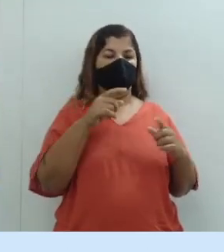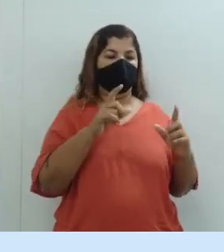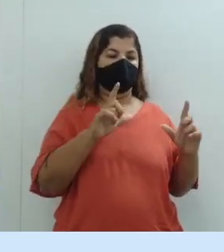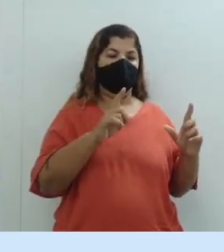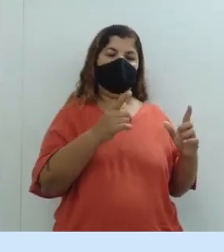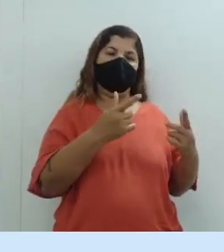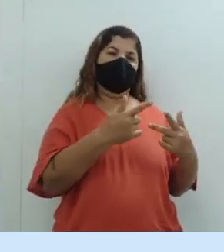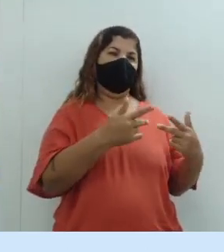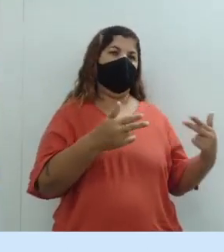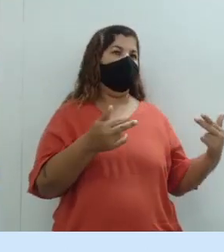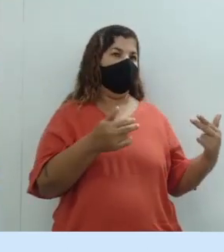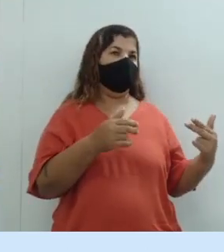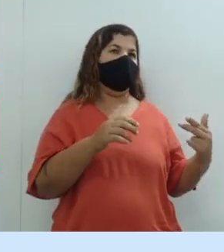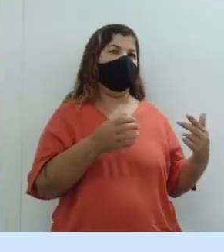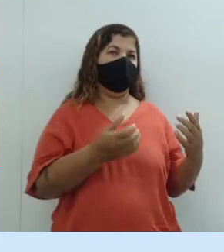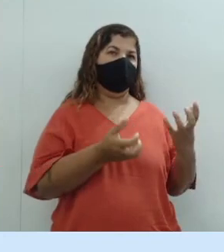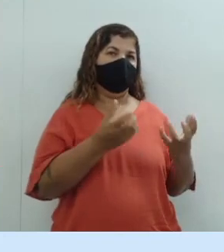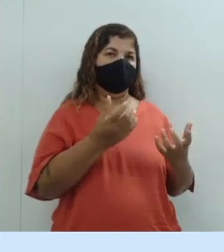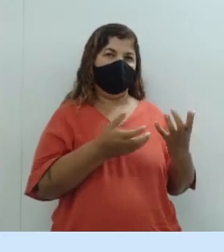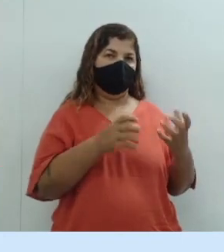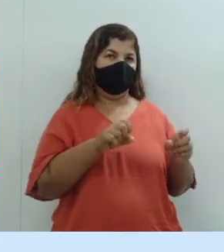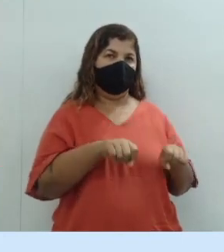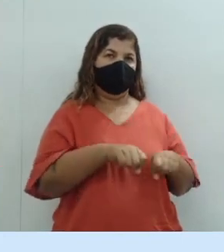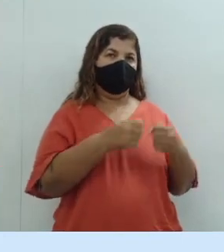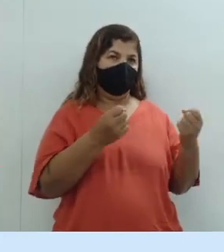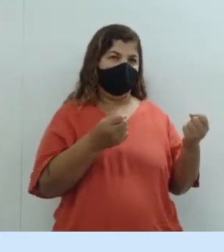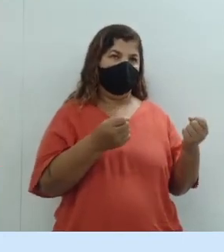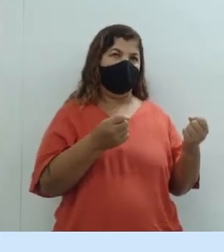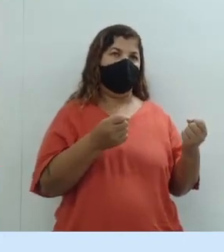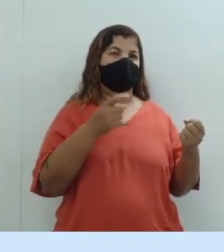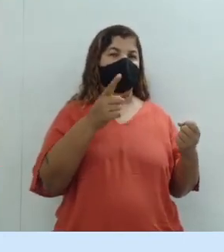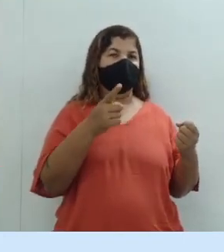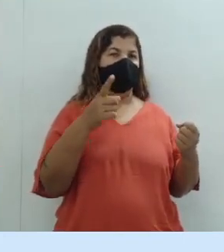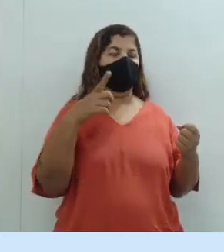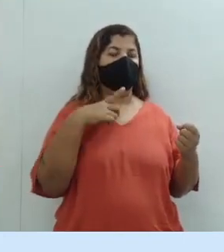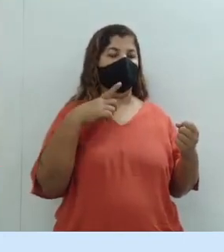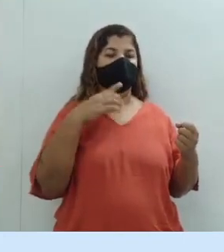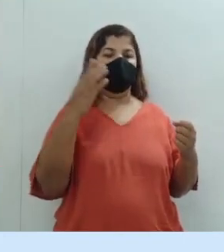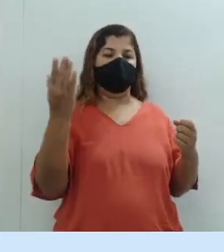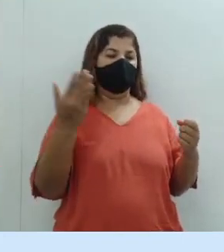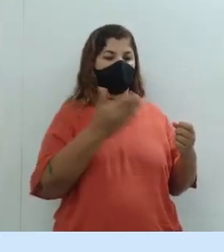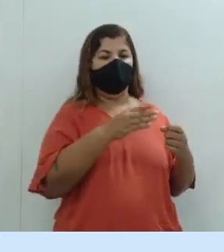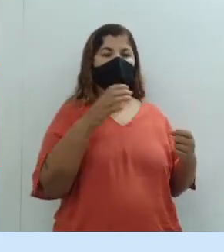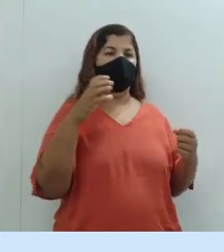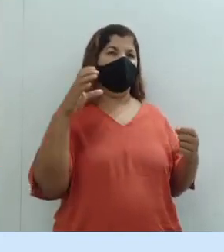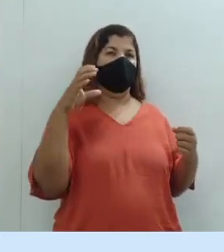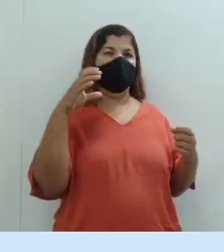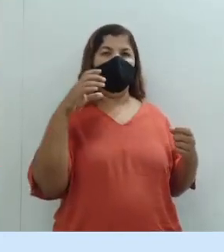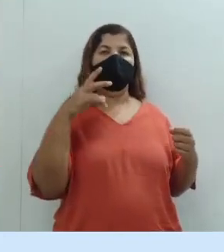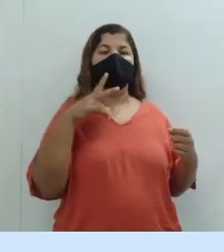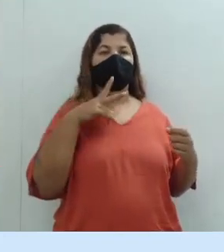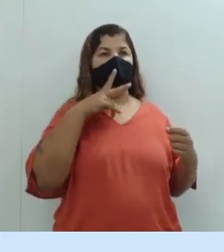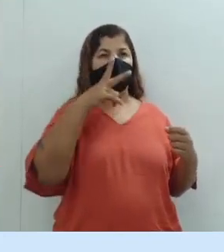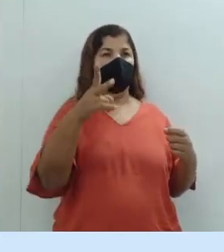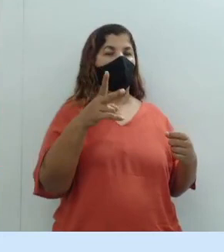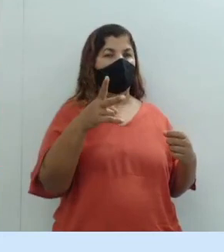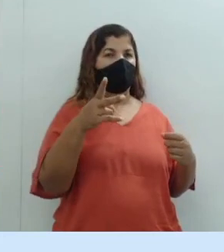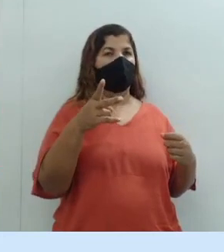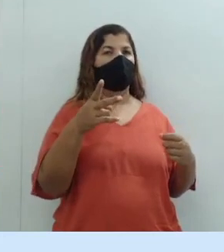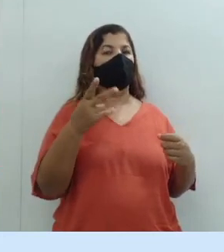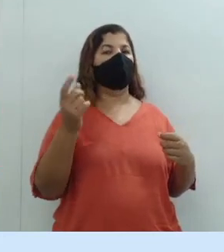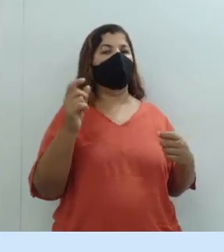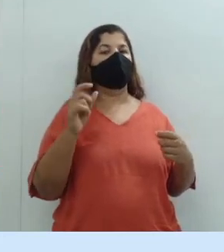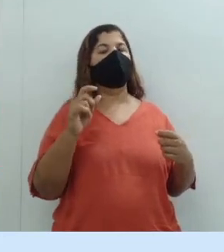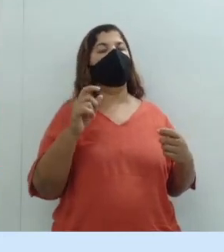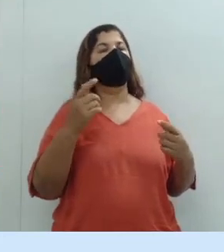se sacrifica pelo seu equipamento. Como ele tem um baixo ponto de fusão, se passar uma corrente elétrica ali maior do que a pré-estabelecida